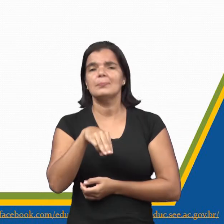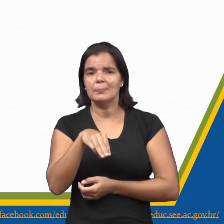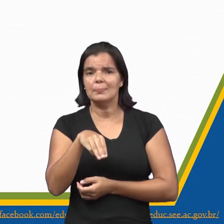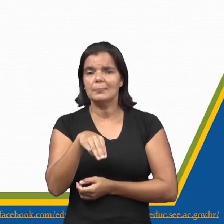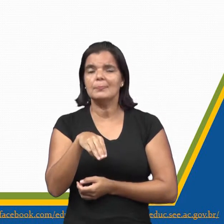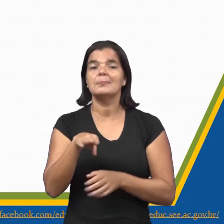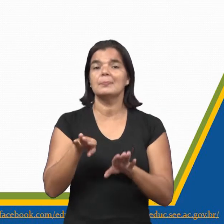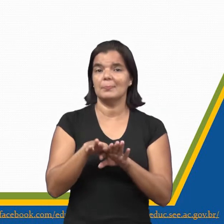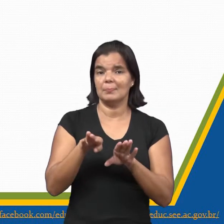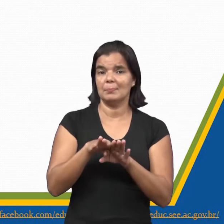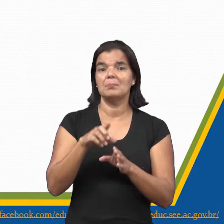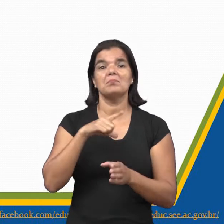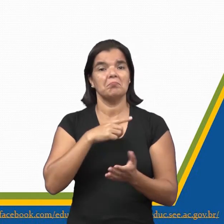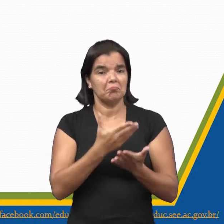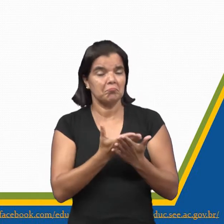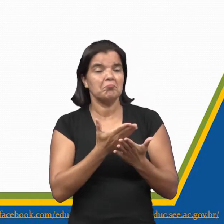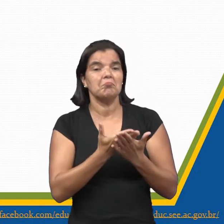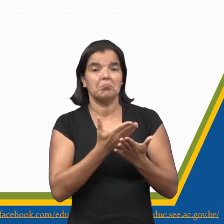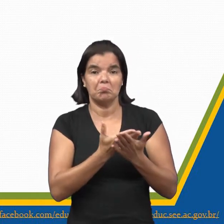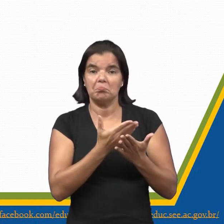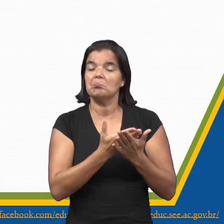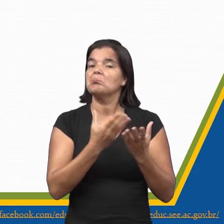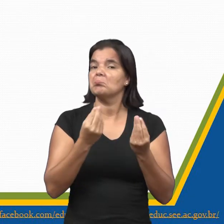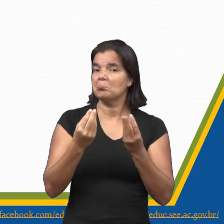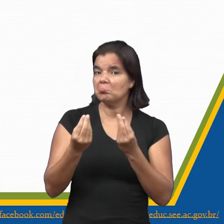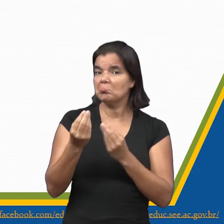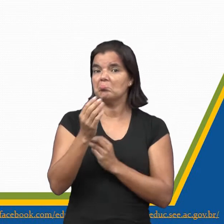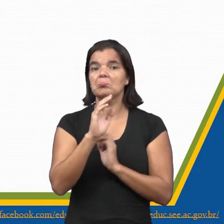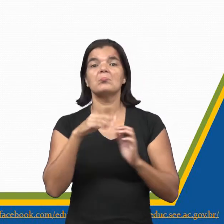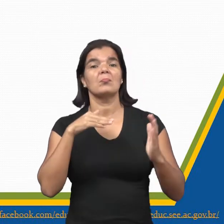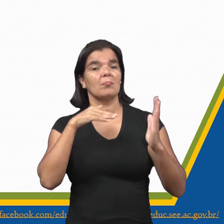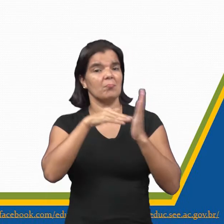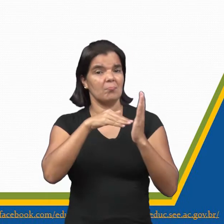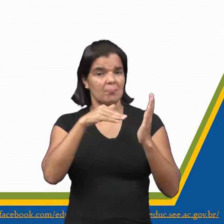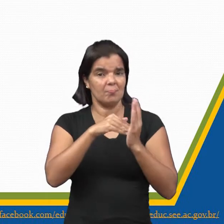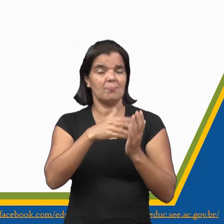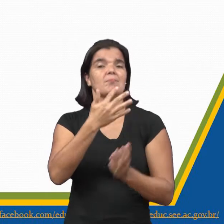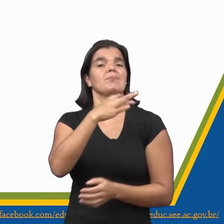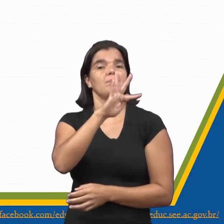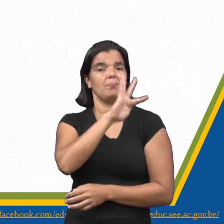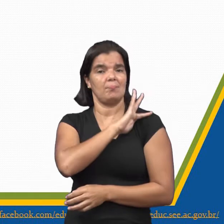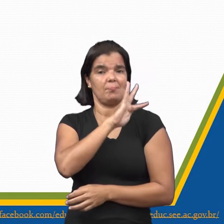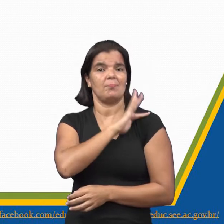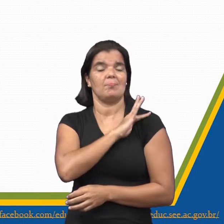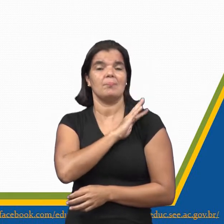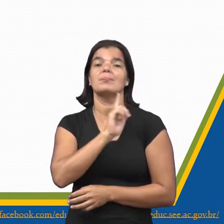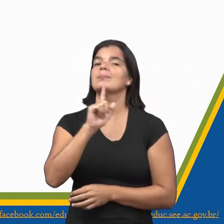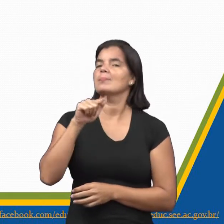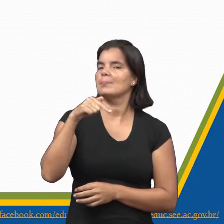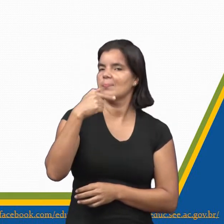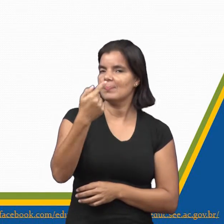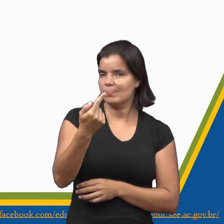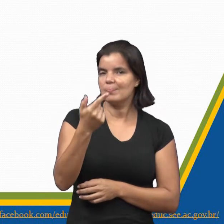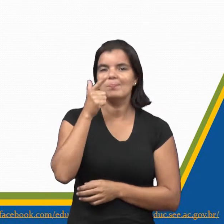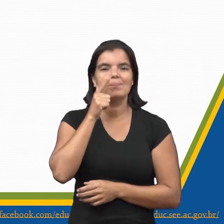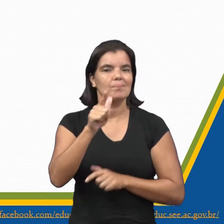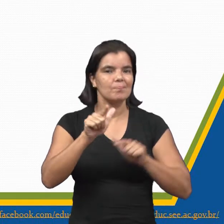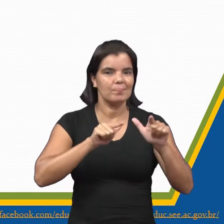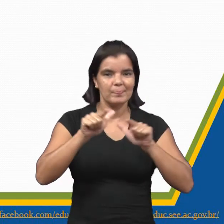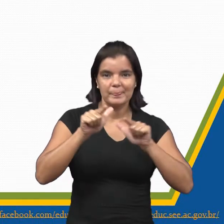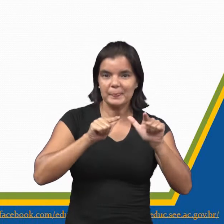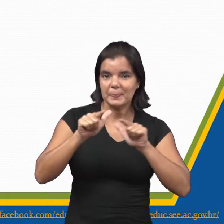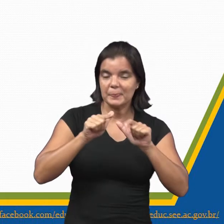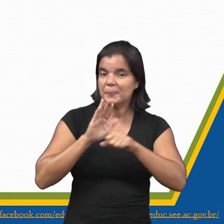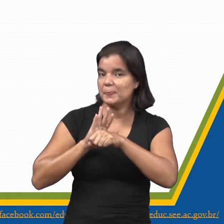Eu vou ter que estudar muito e até me formar numa universidade, daí vou arrumar um trabalho